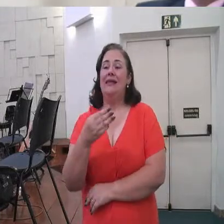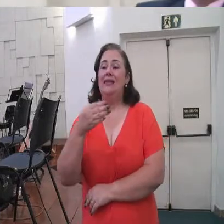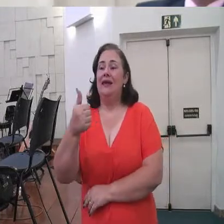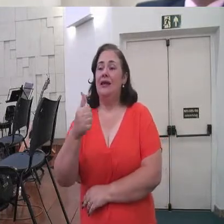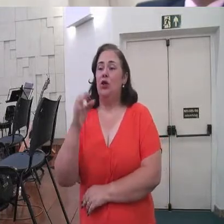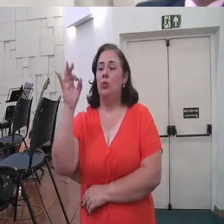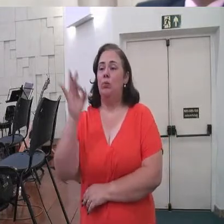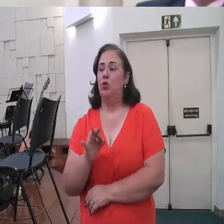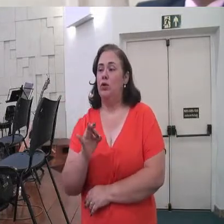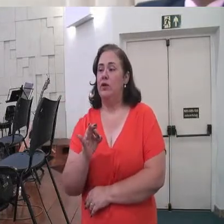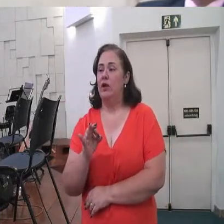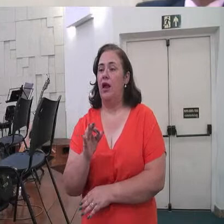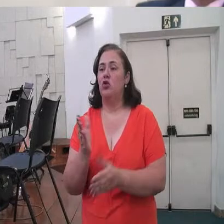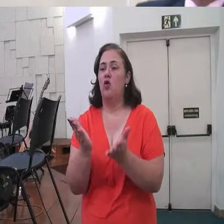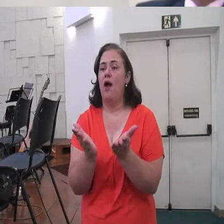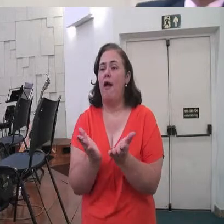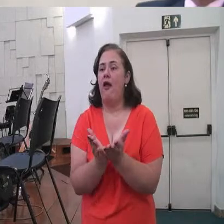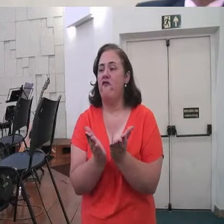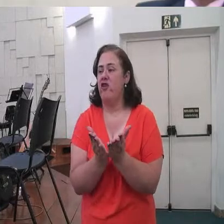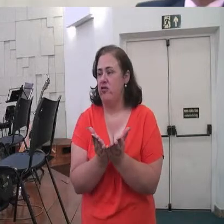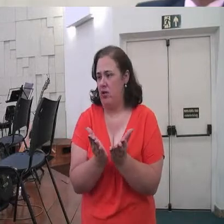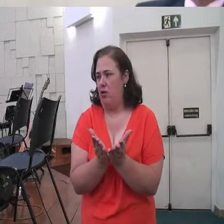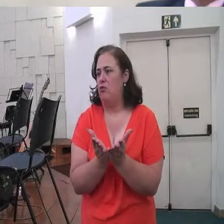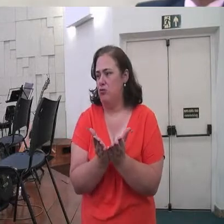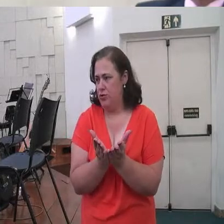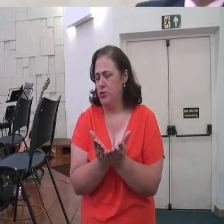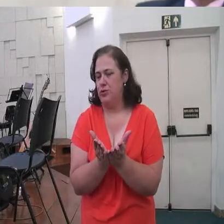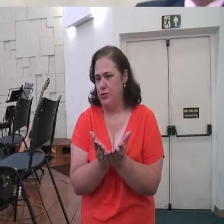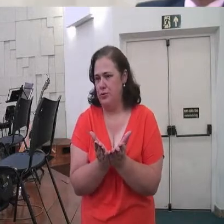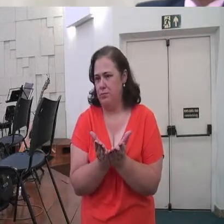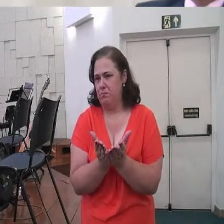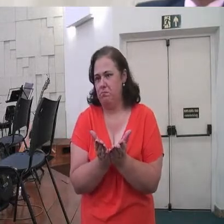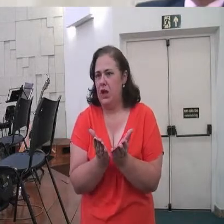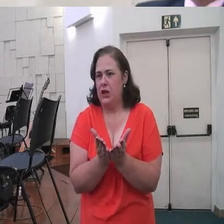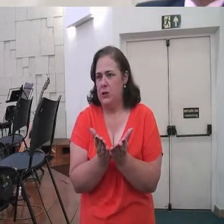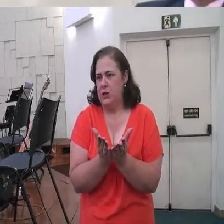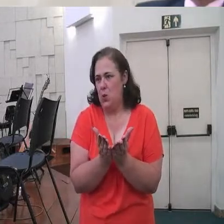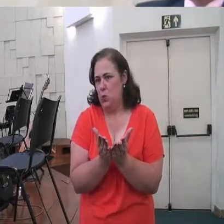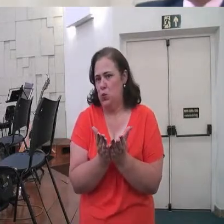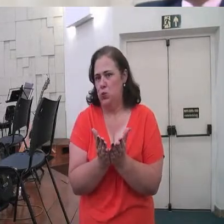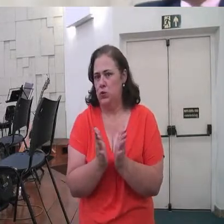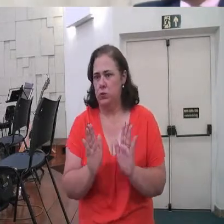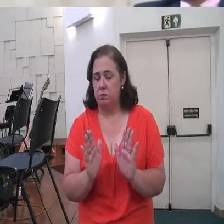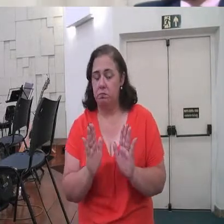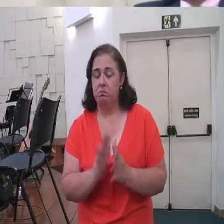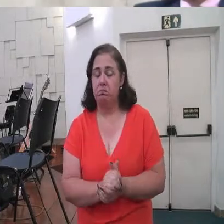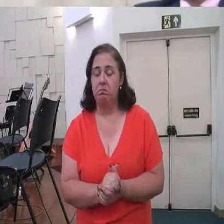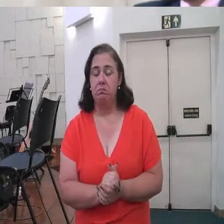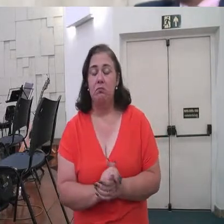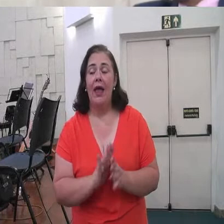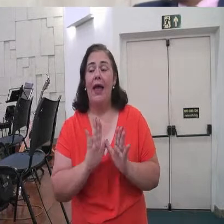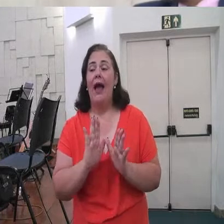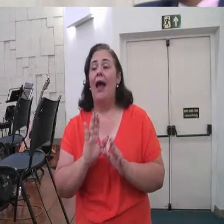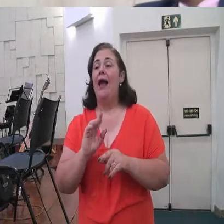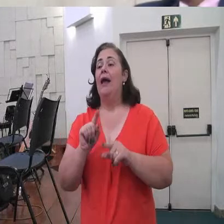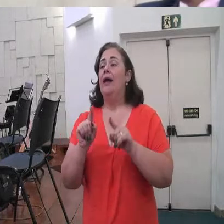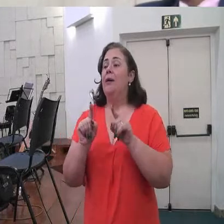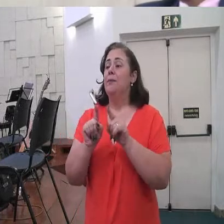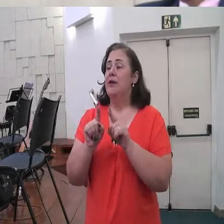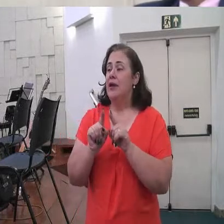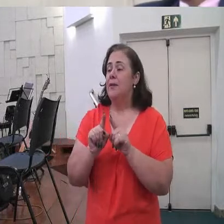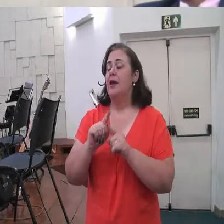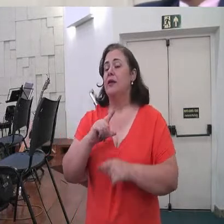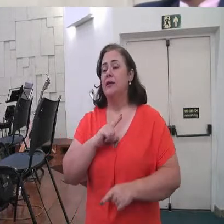31% da população se declara evangélica. Dentro desse número também há aqueles que